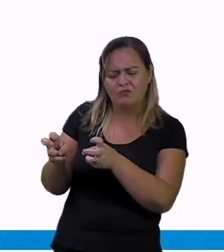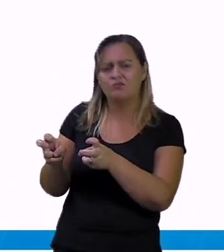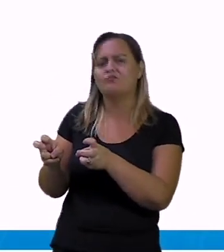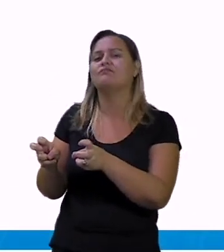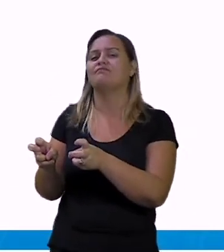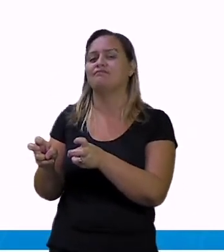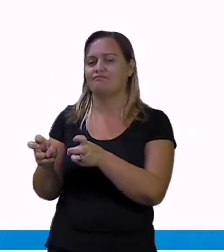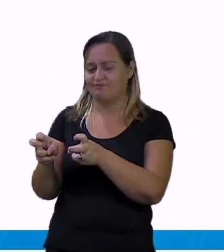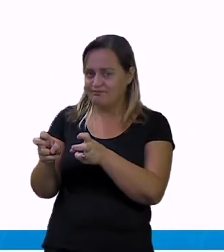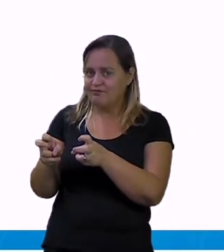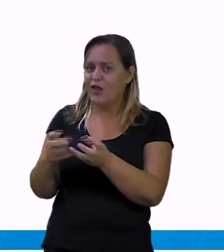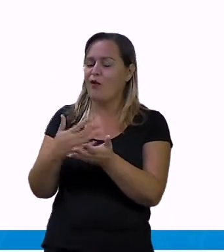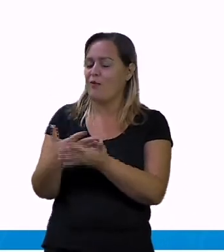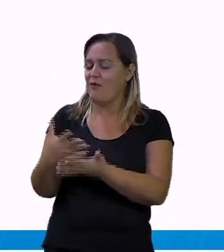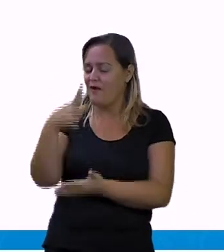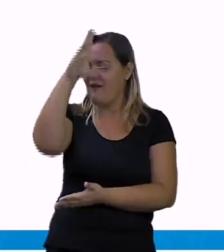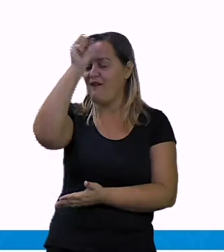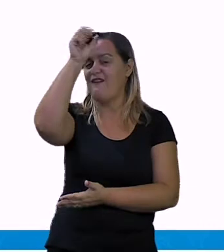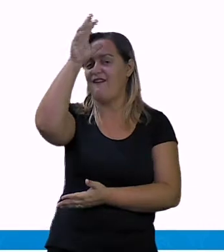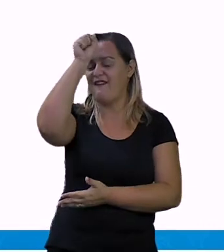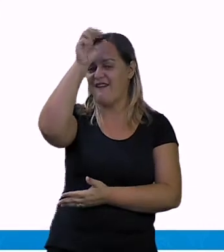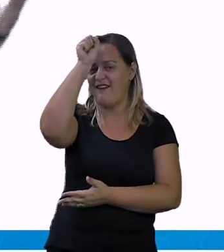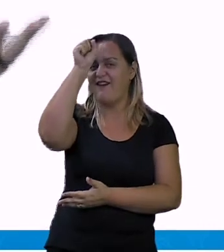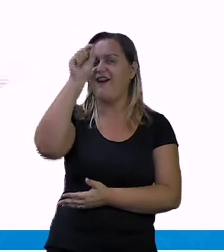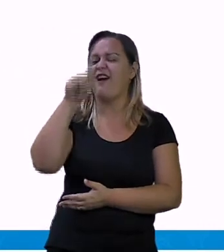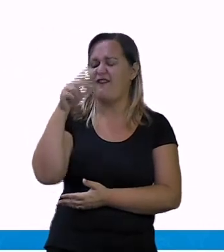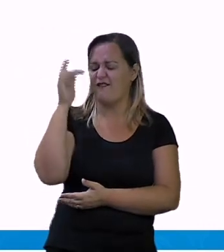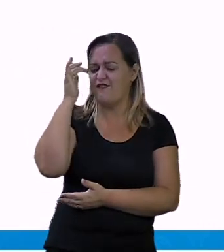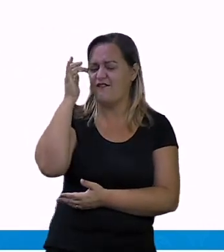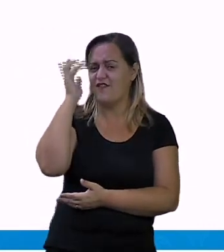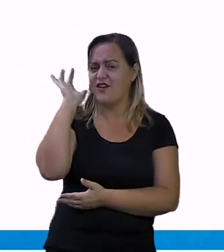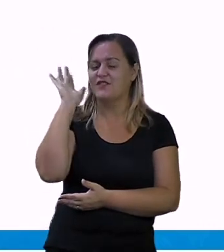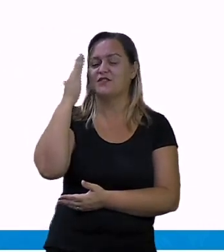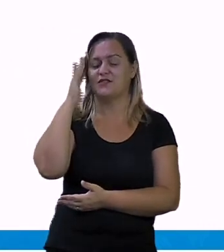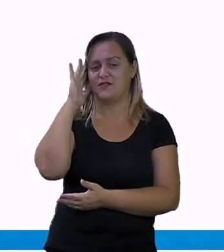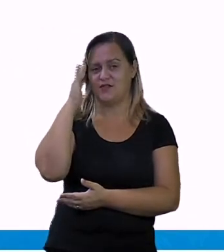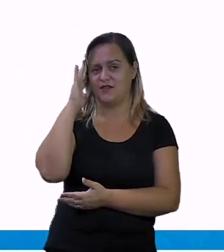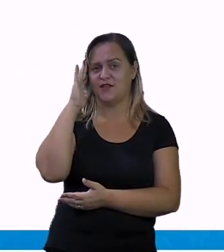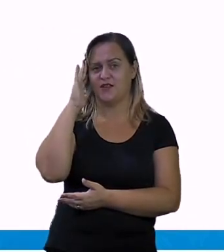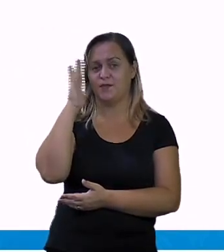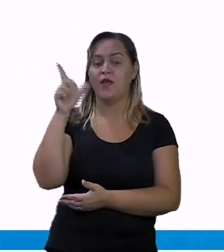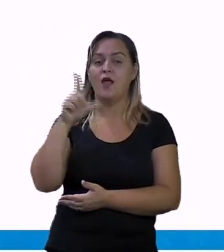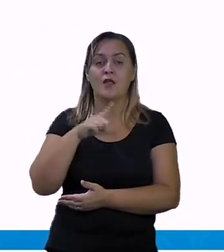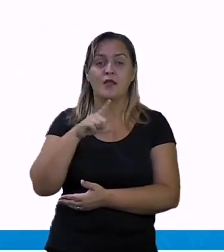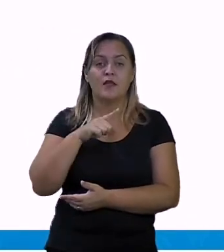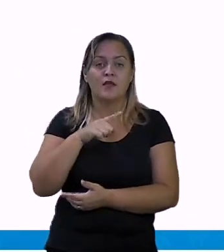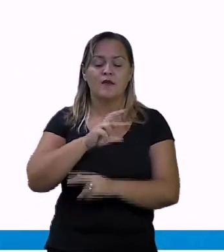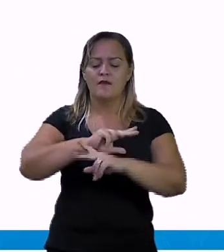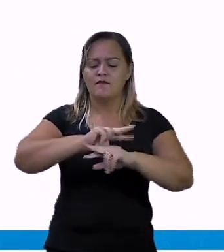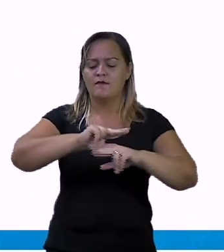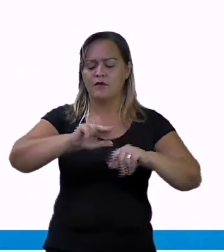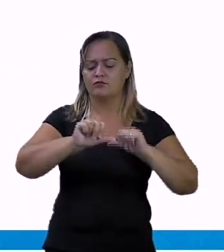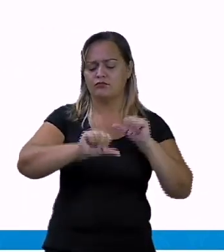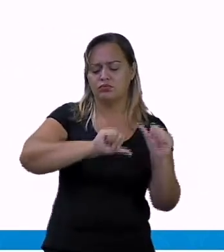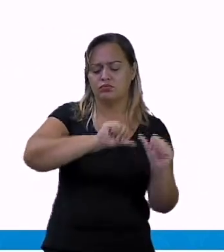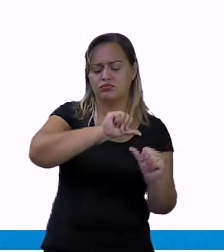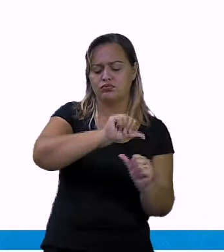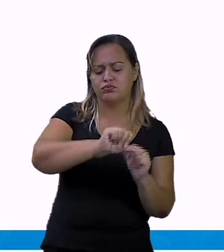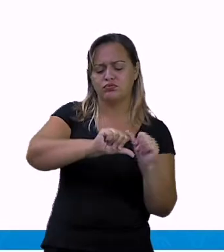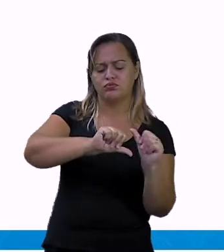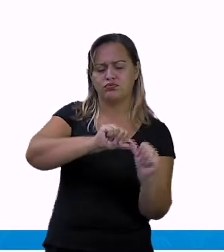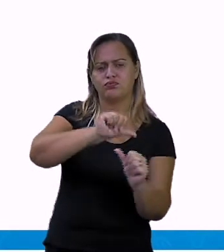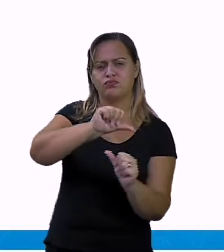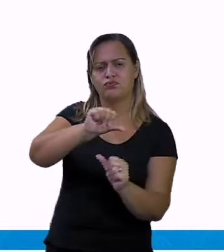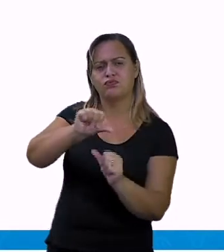não é mesmo? Existem transformações e estas transformações elas vão ocorrendo